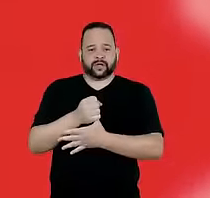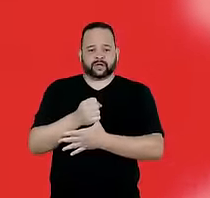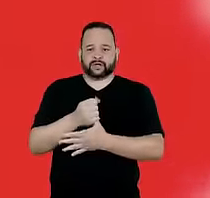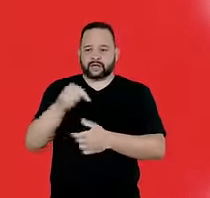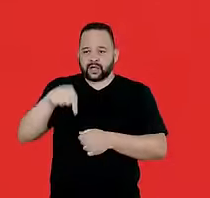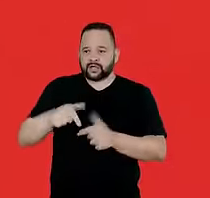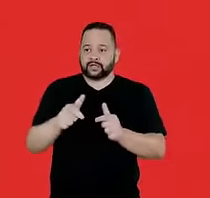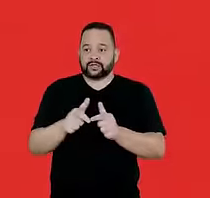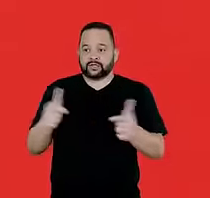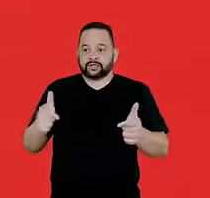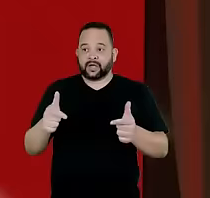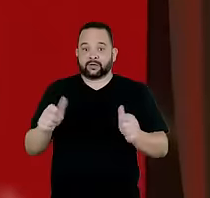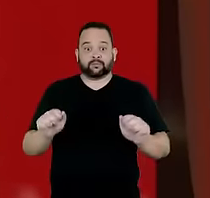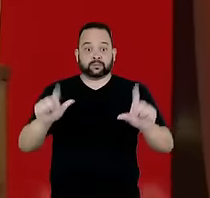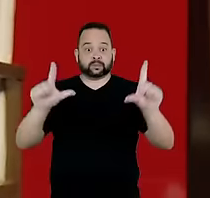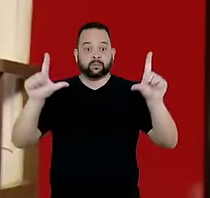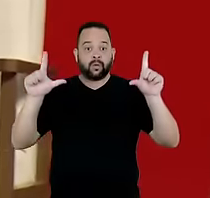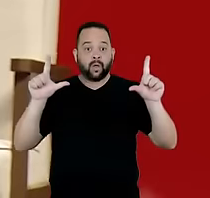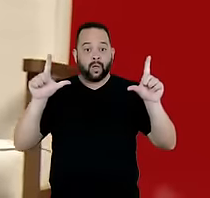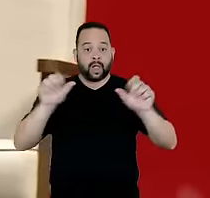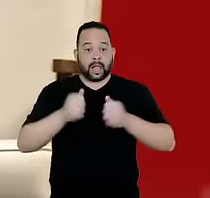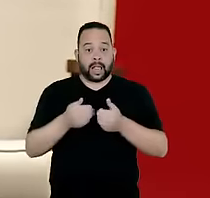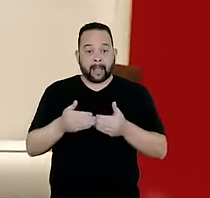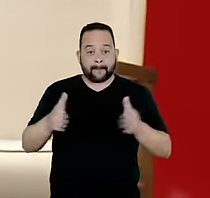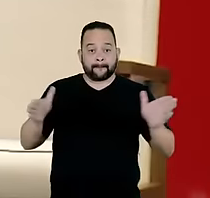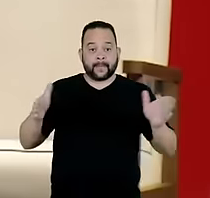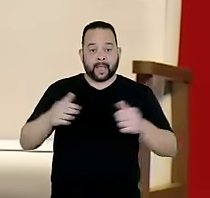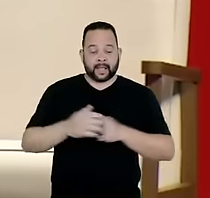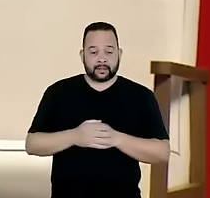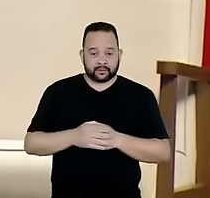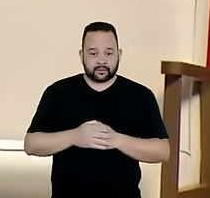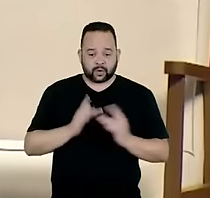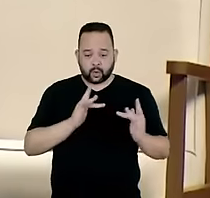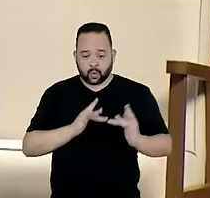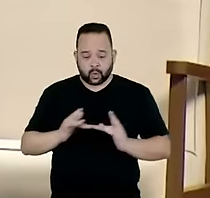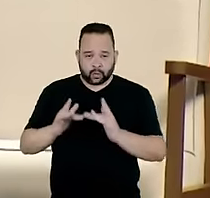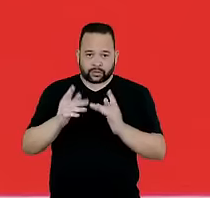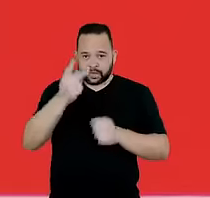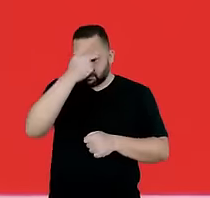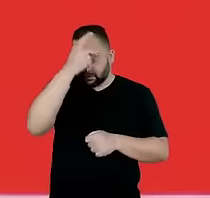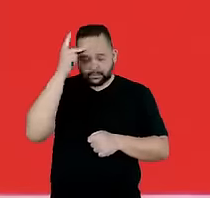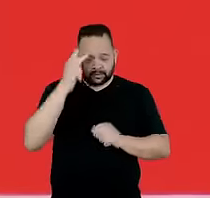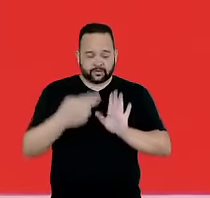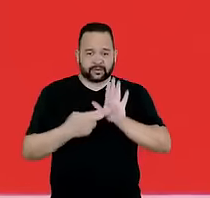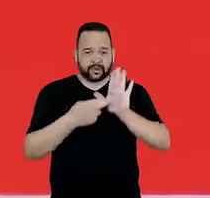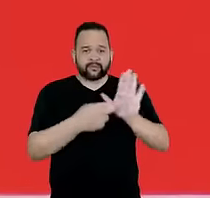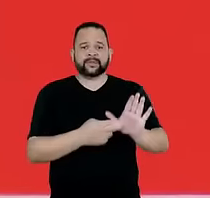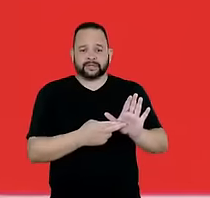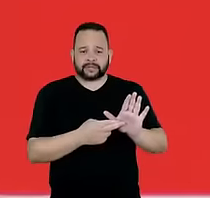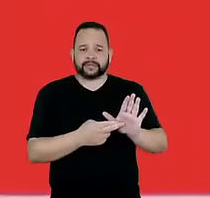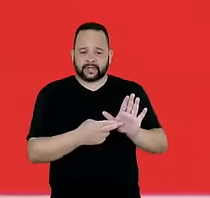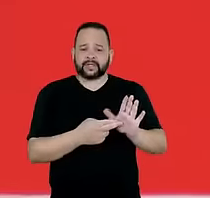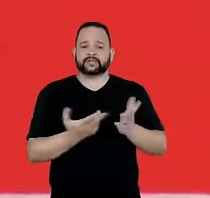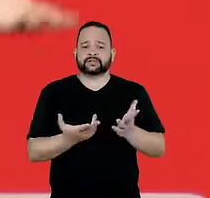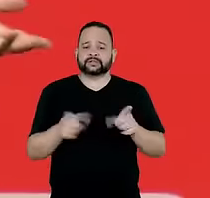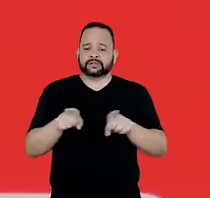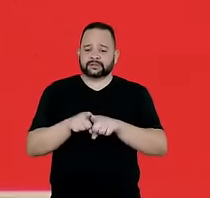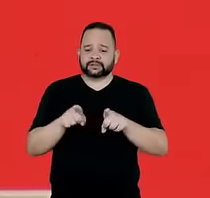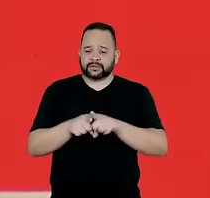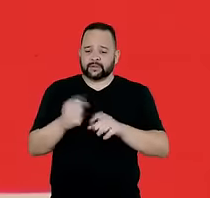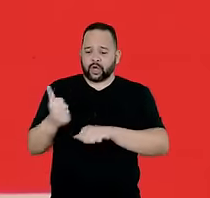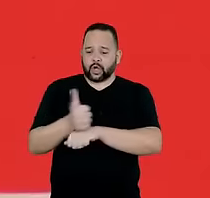com contato direto com representantes de órgãos reguladores e especialistas o que esperar do contexto